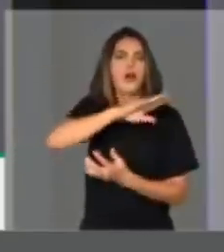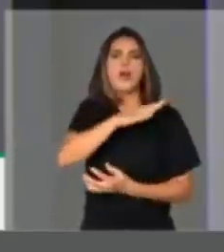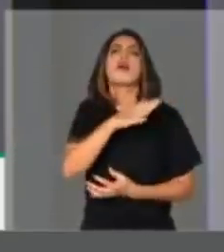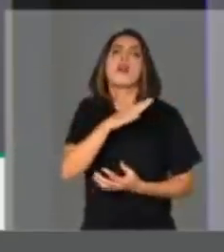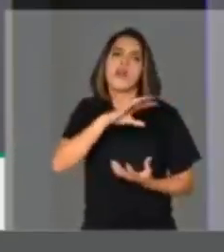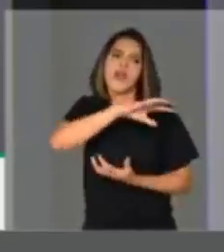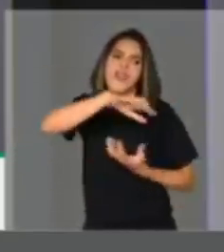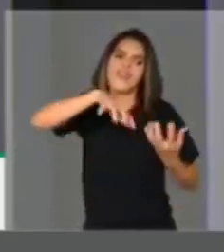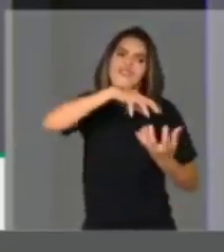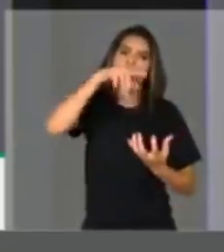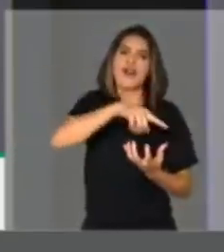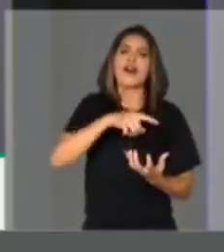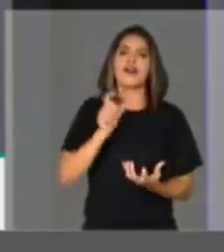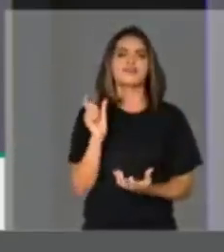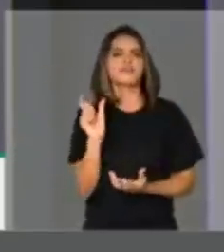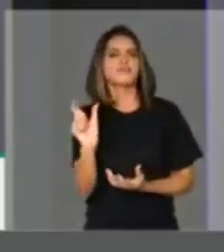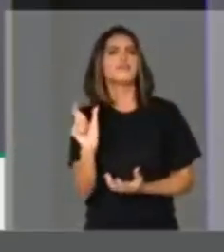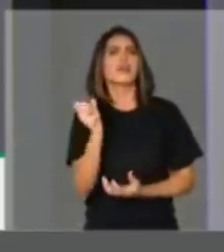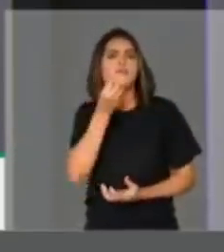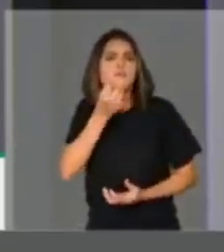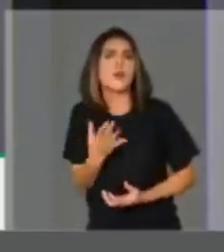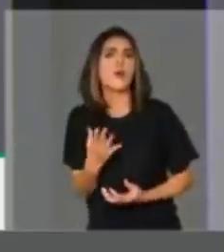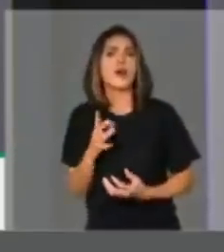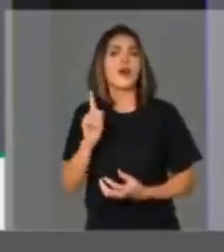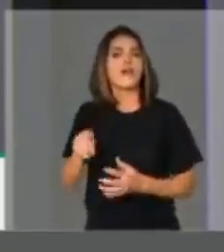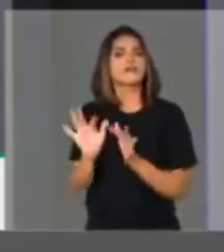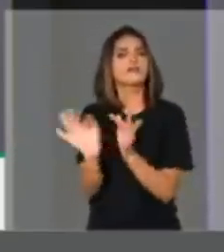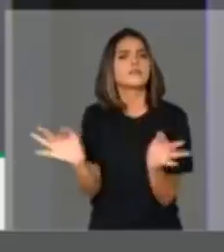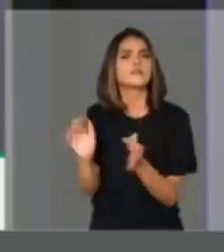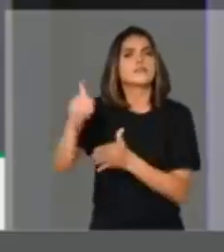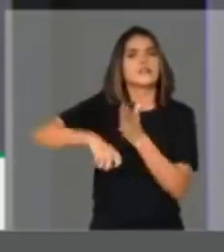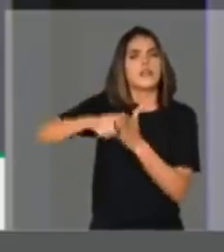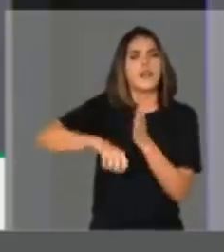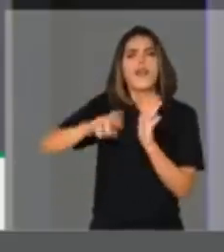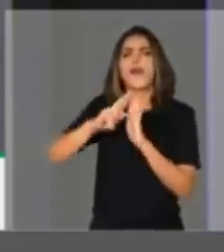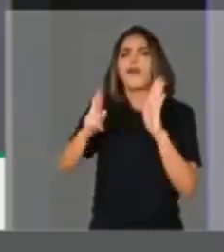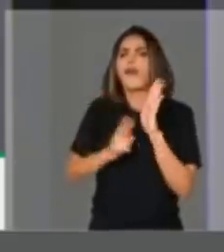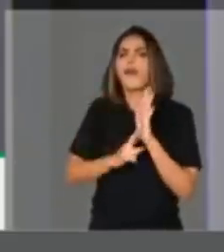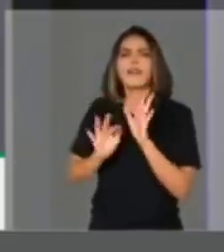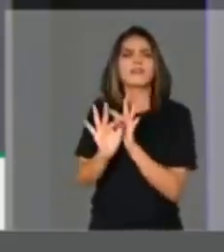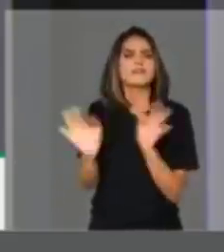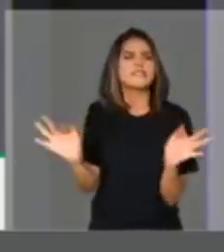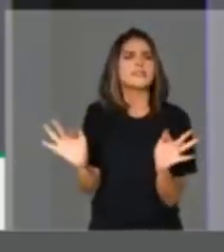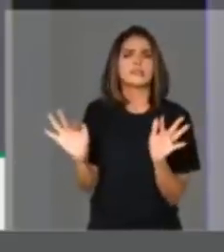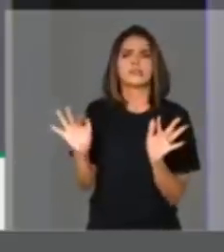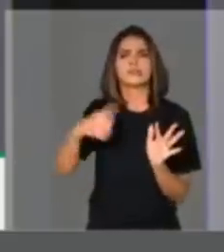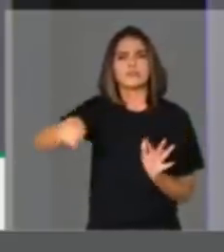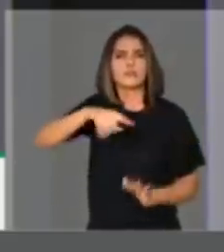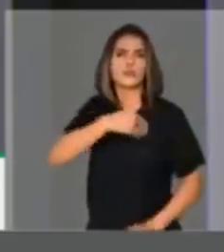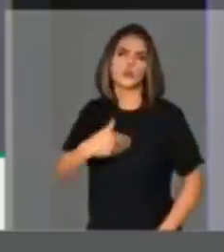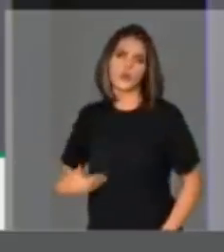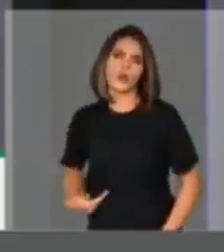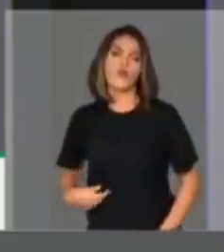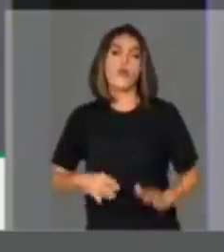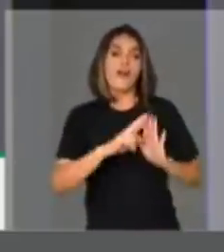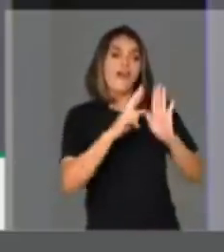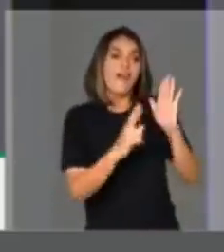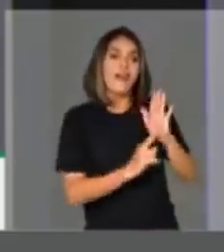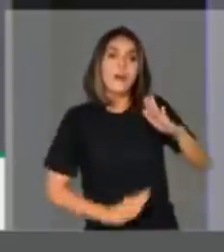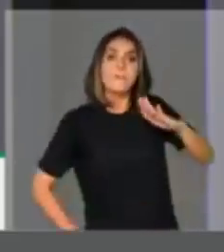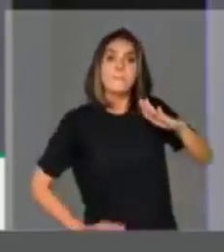sentido da palavra, no nosso sistema tributário, simplificação tributária, regras objetivas para o poder público, regras claras,